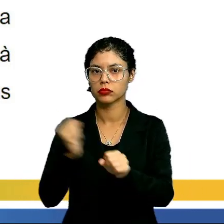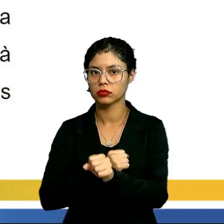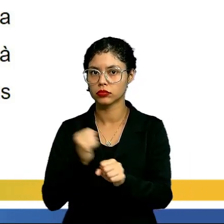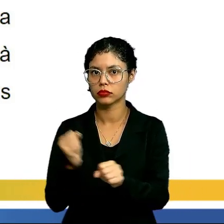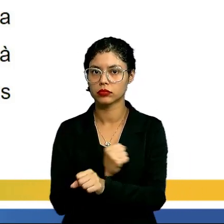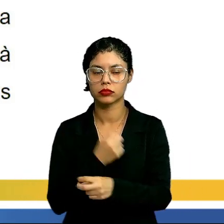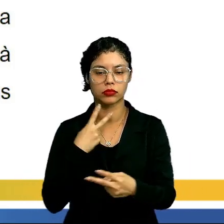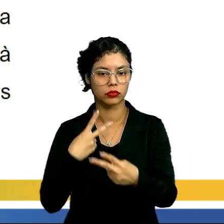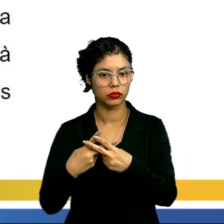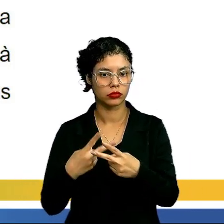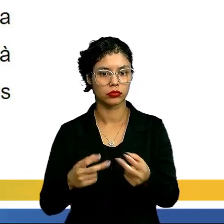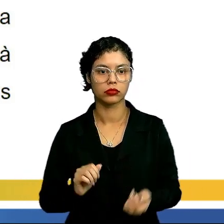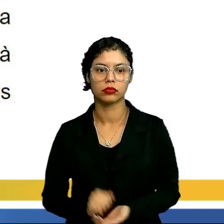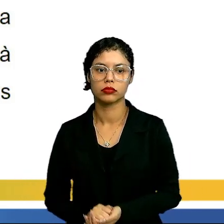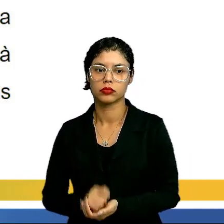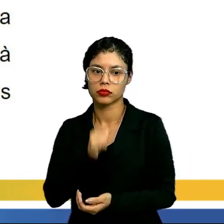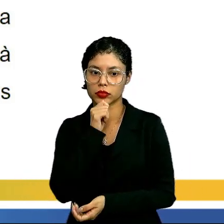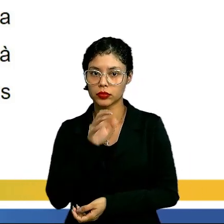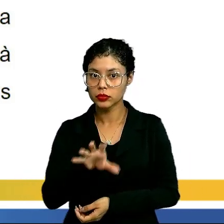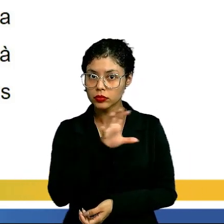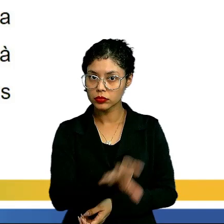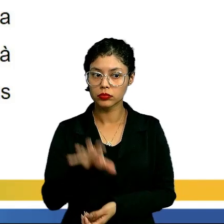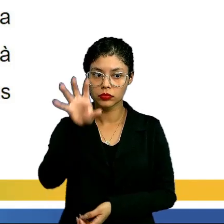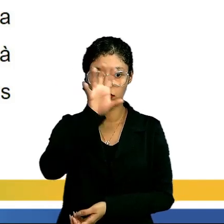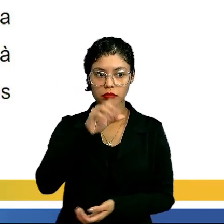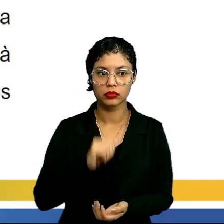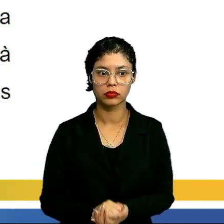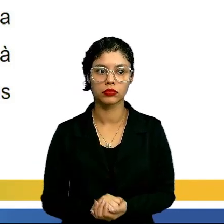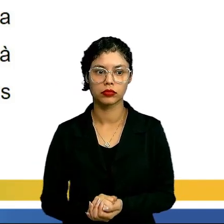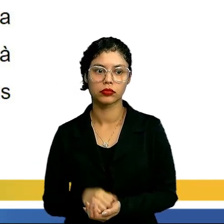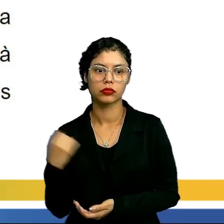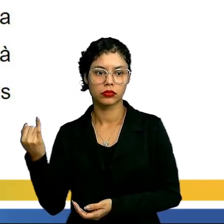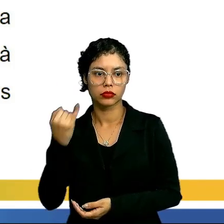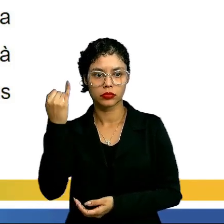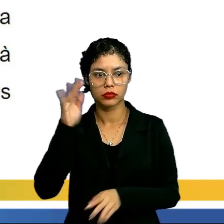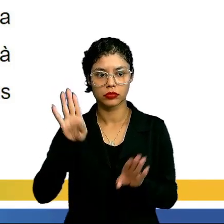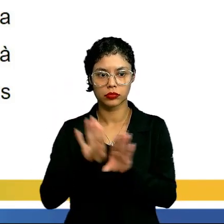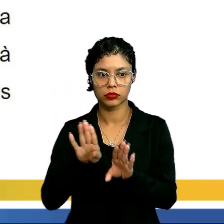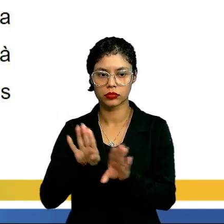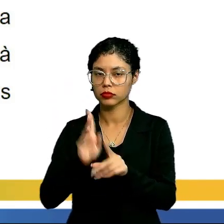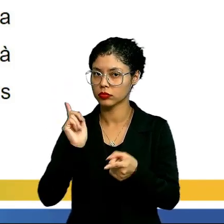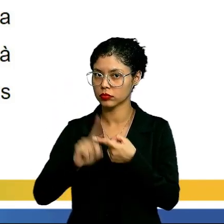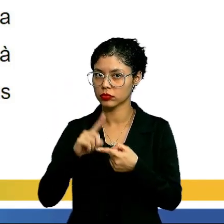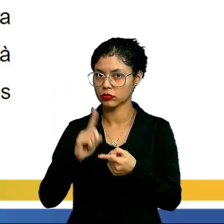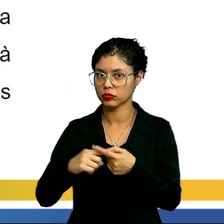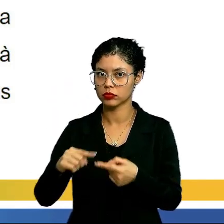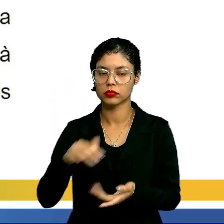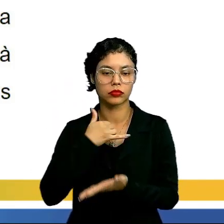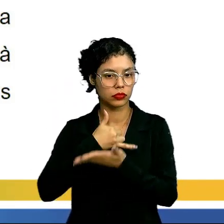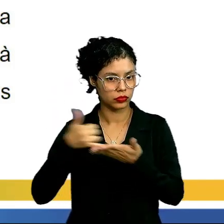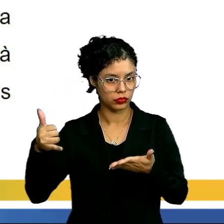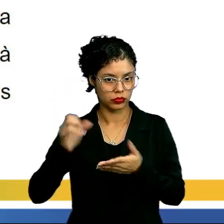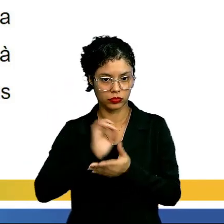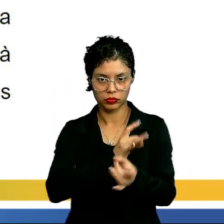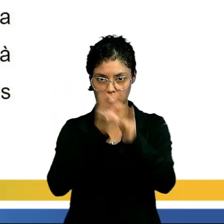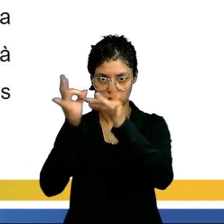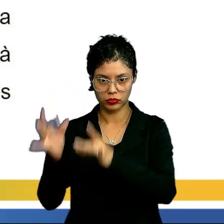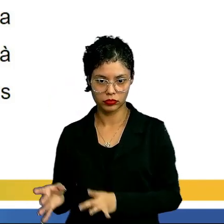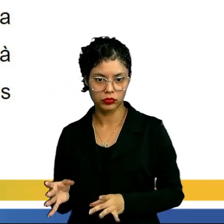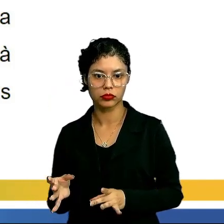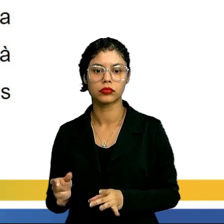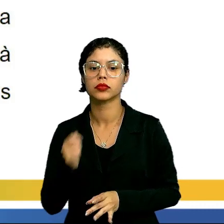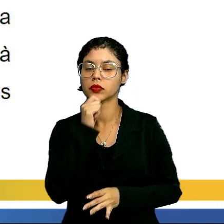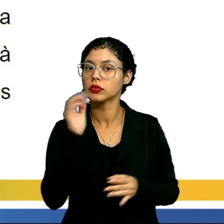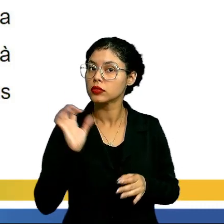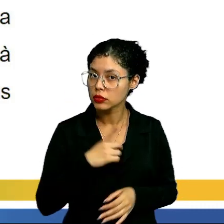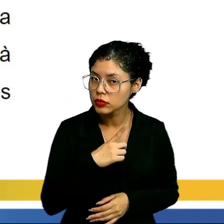construção de prisões. Essas regiões são afetadas especialmente pelo tráfico de drogas. Então, assim, houve um